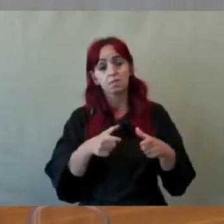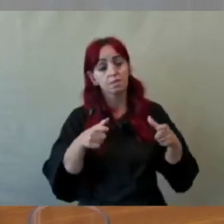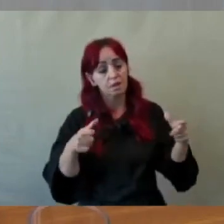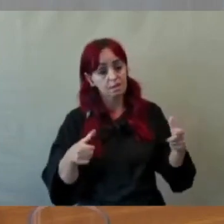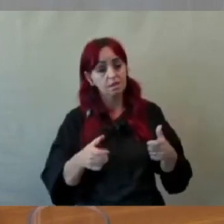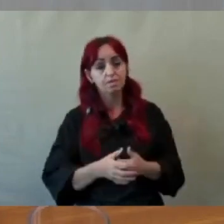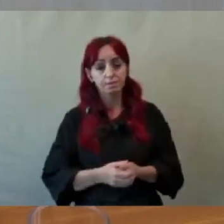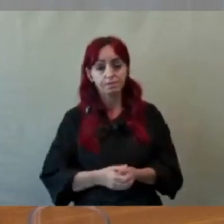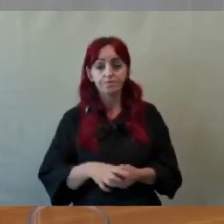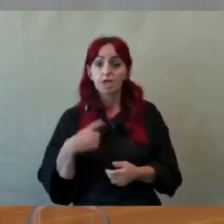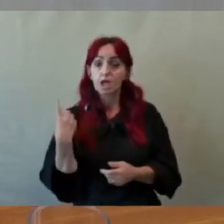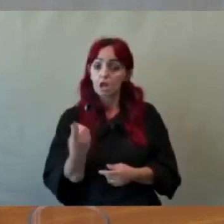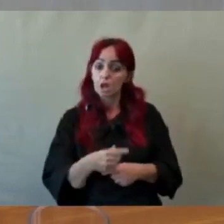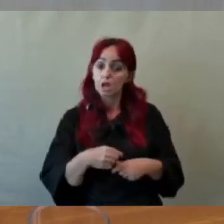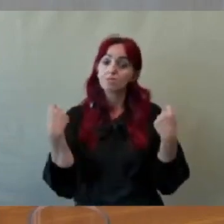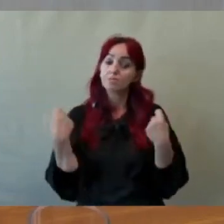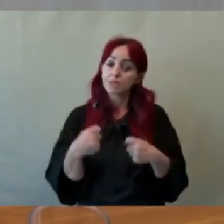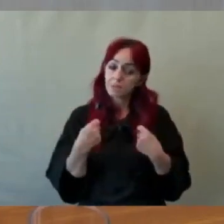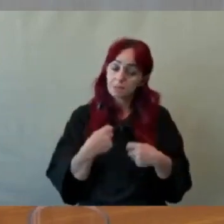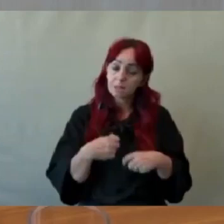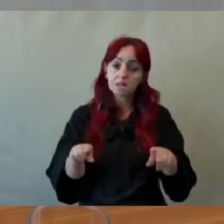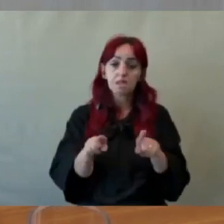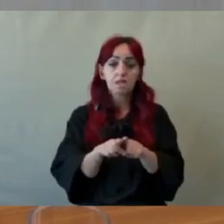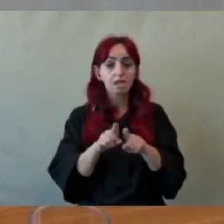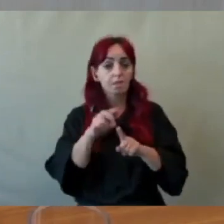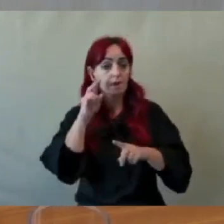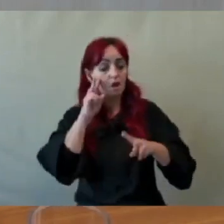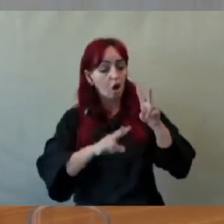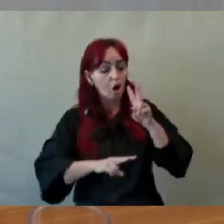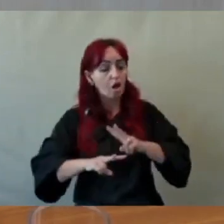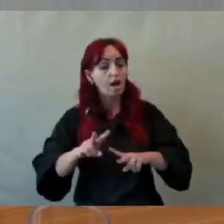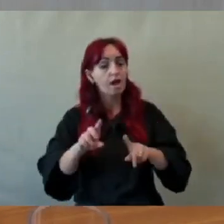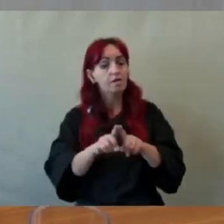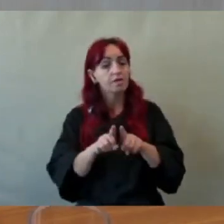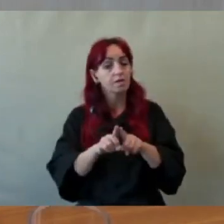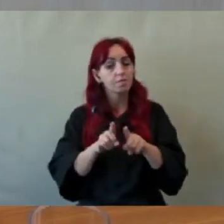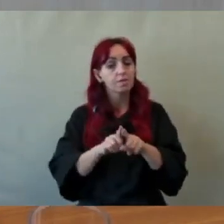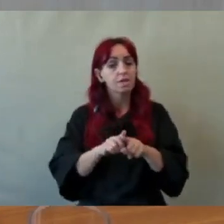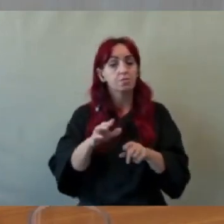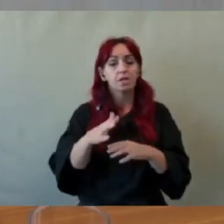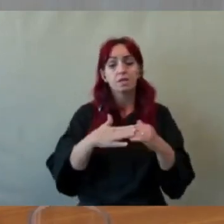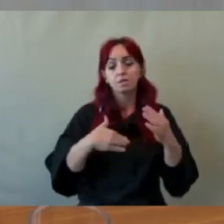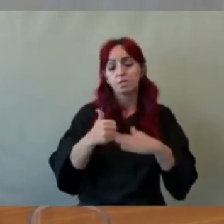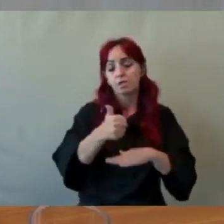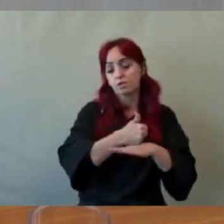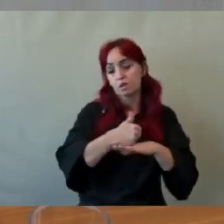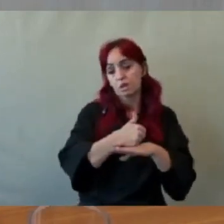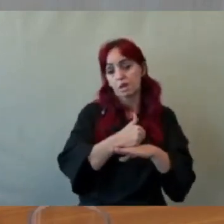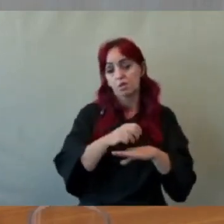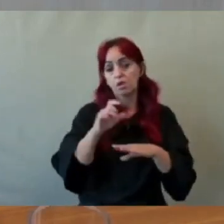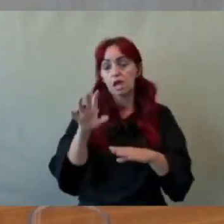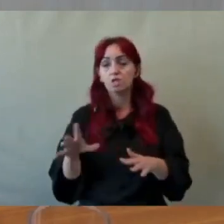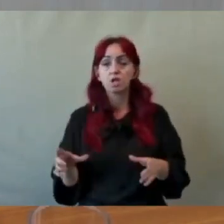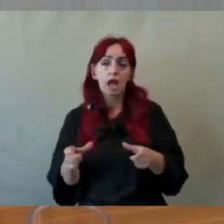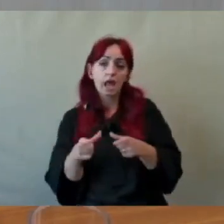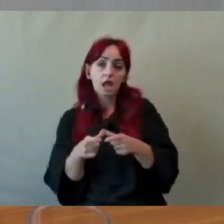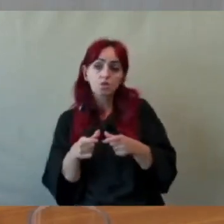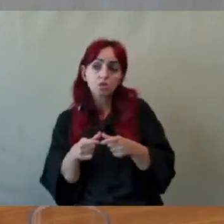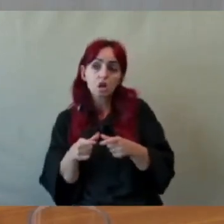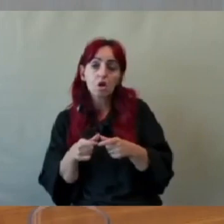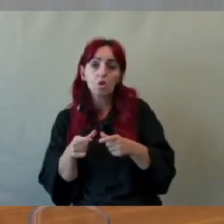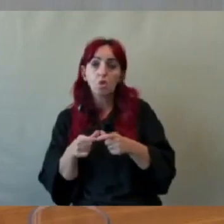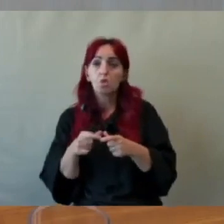E a gente precisa também olhar para esse profissional. Não é só uma questão de redução de números, não é só uma questão